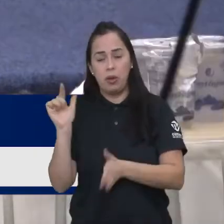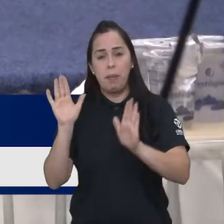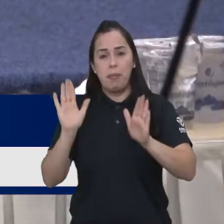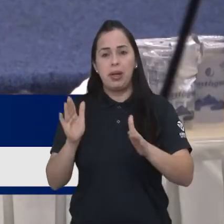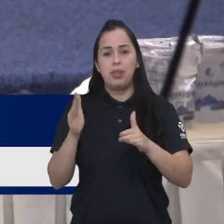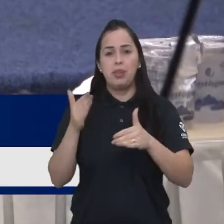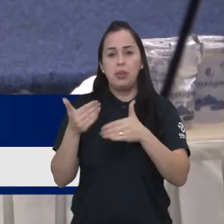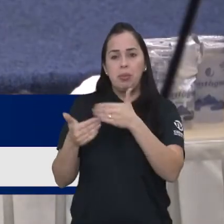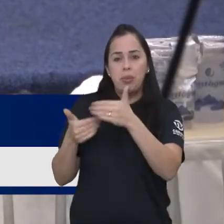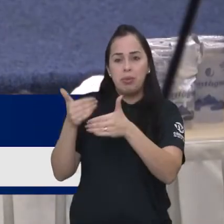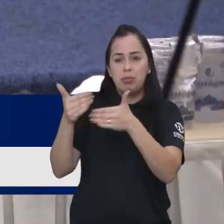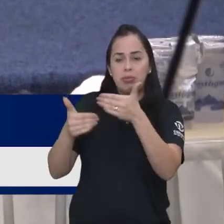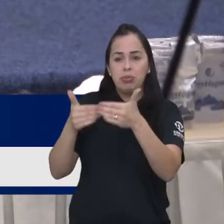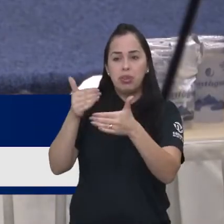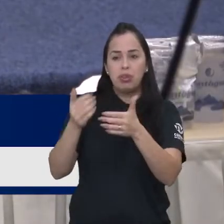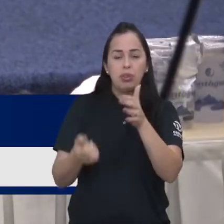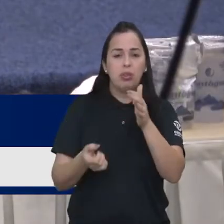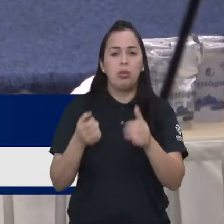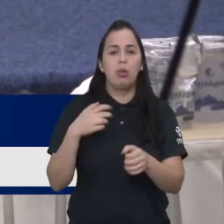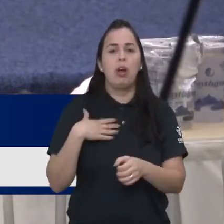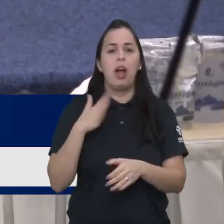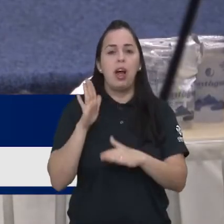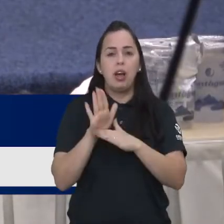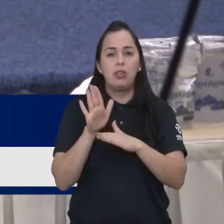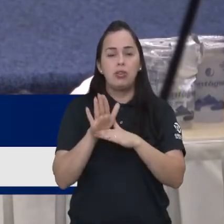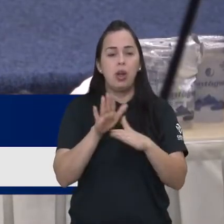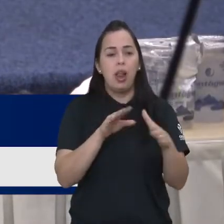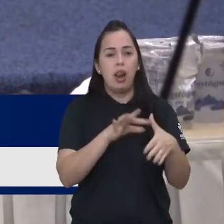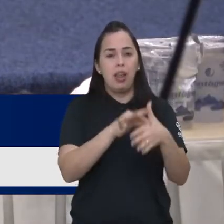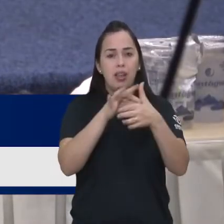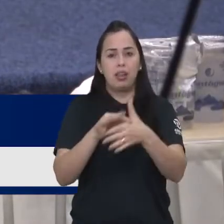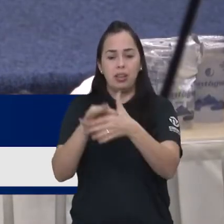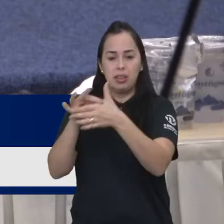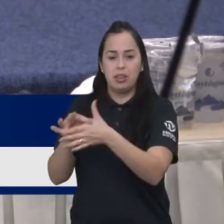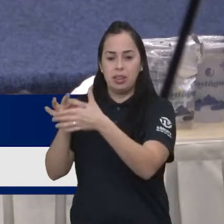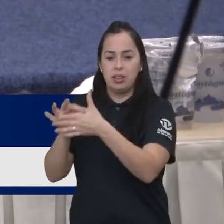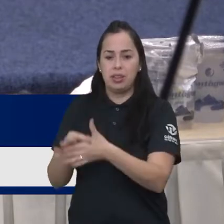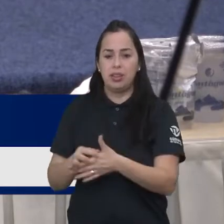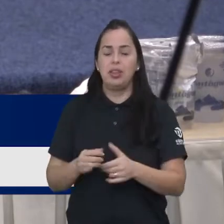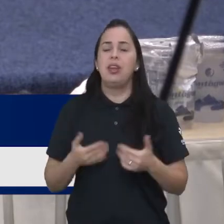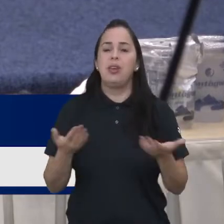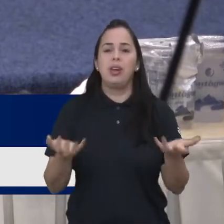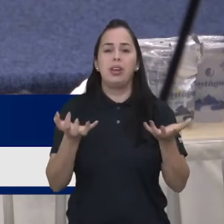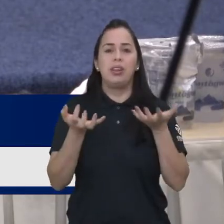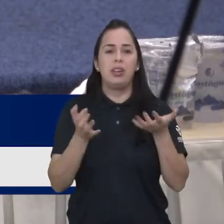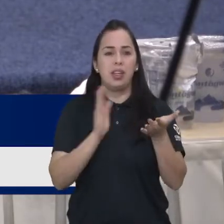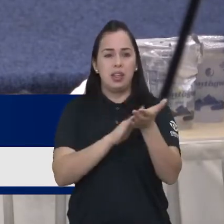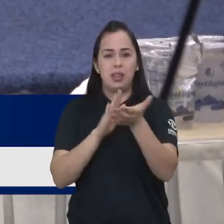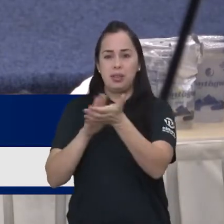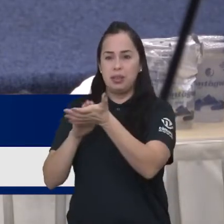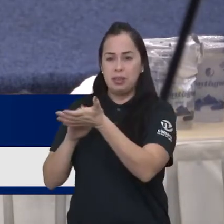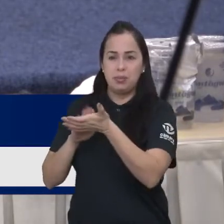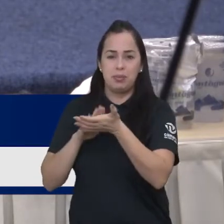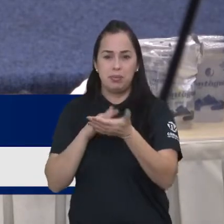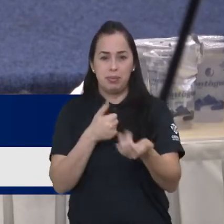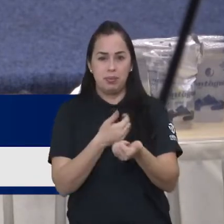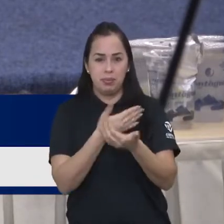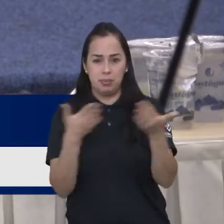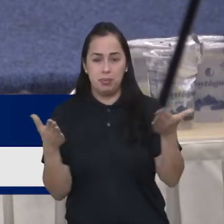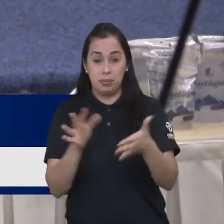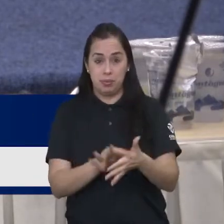processo todo a gente construiu muitas lideranças que tem acúmulo nesse processo todo, então, quero parabenizar, o Aécio está aqui,